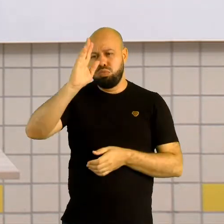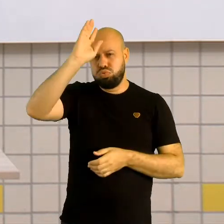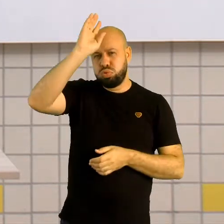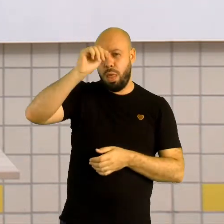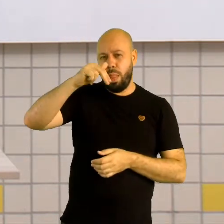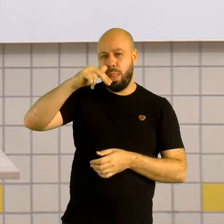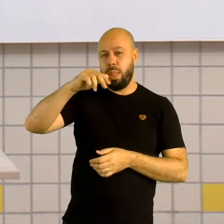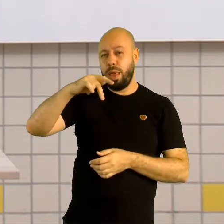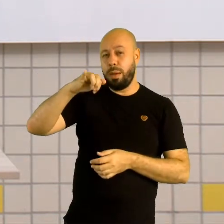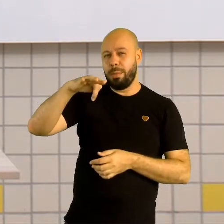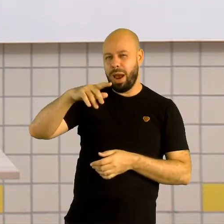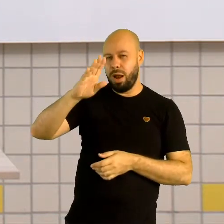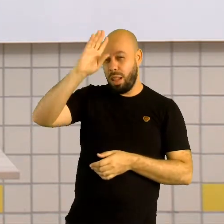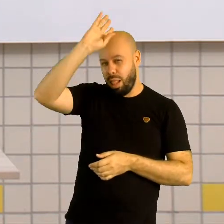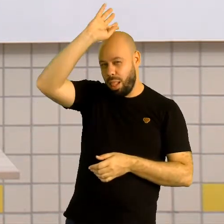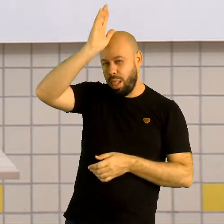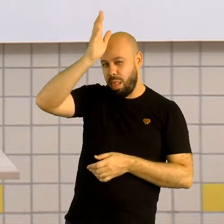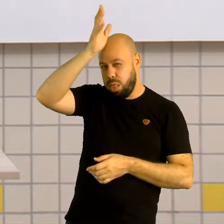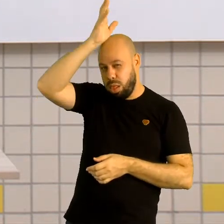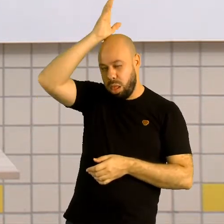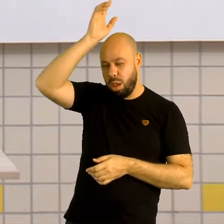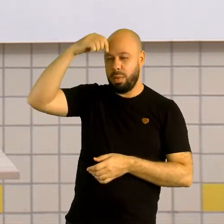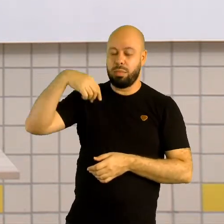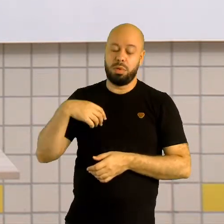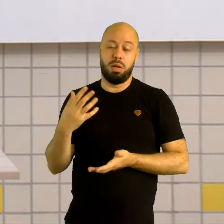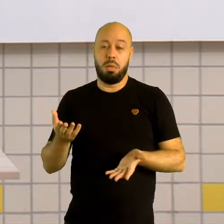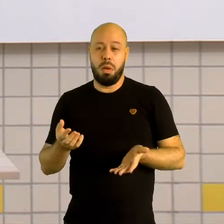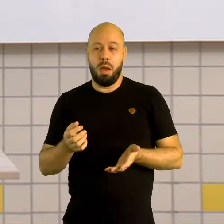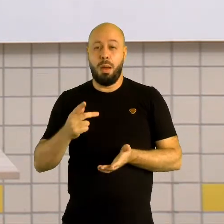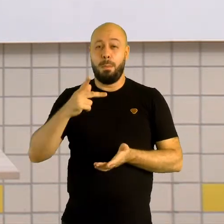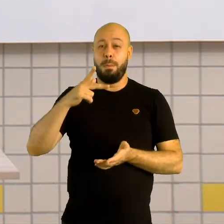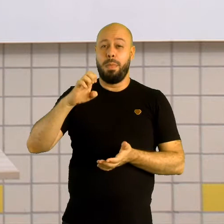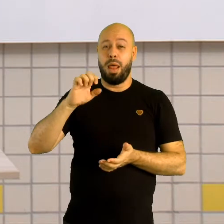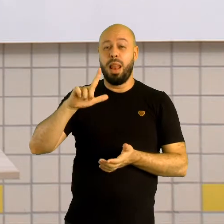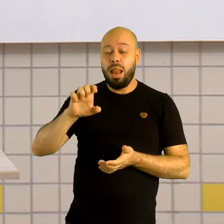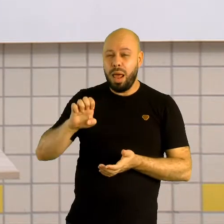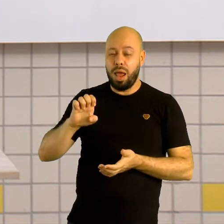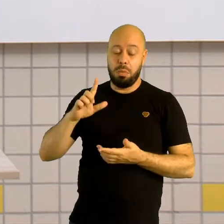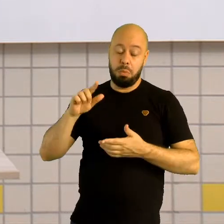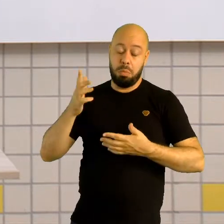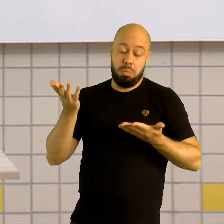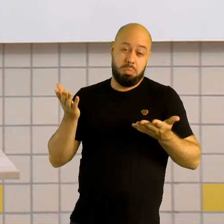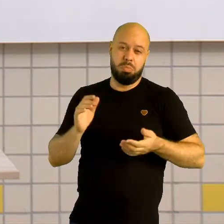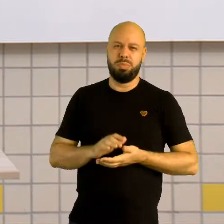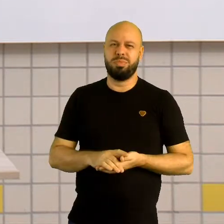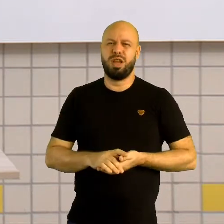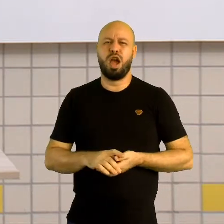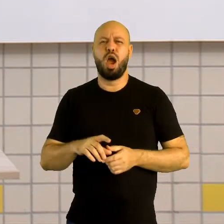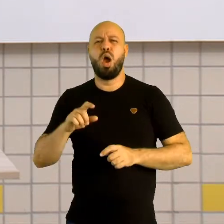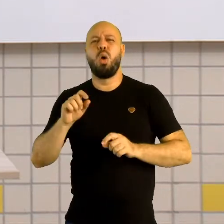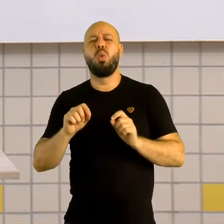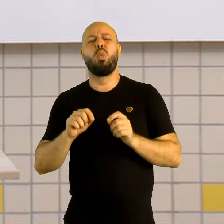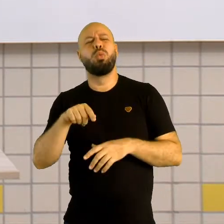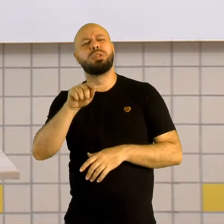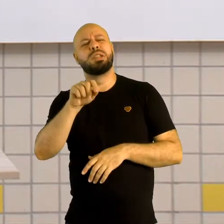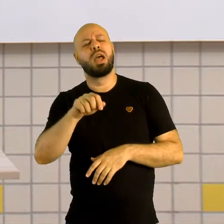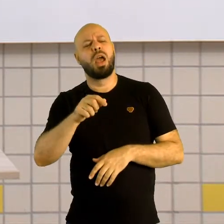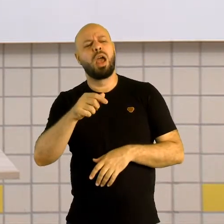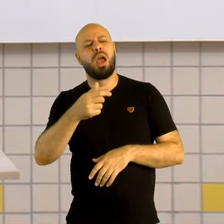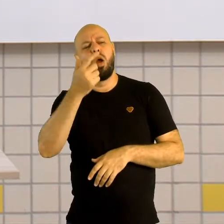Cia, alright? Tem a ver com pessoas. Who? Who are you, for example? Quem é